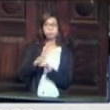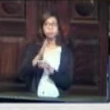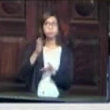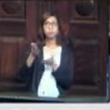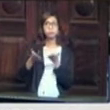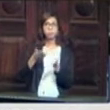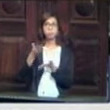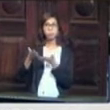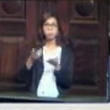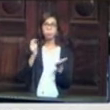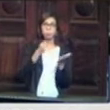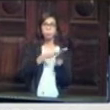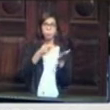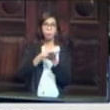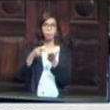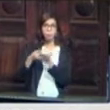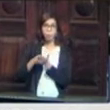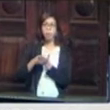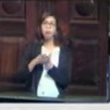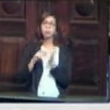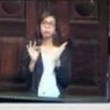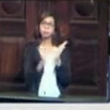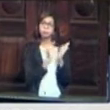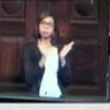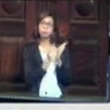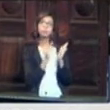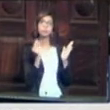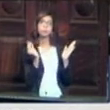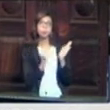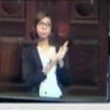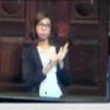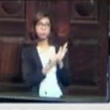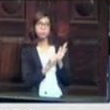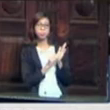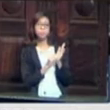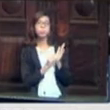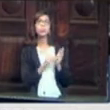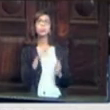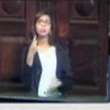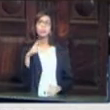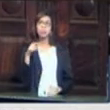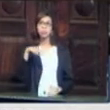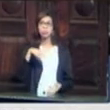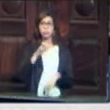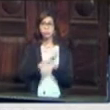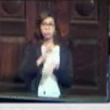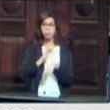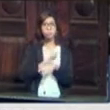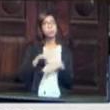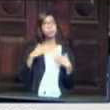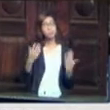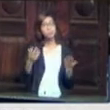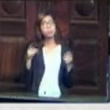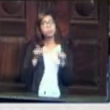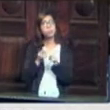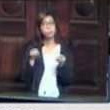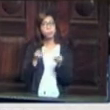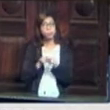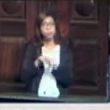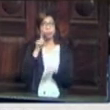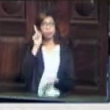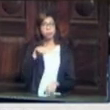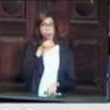aos contribuintes inscritos na dívida ativa do Estado, e aquela que